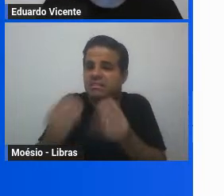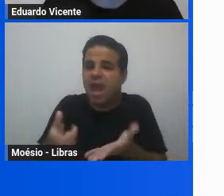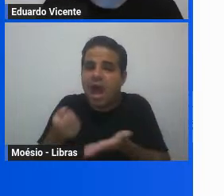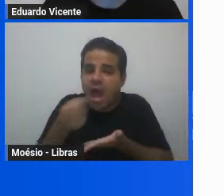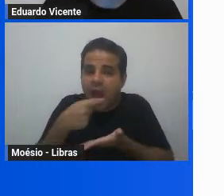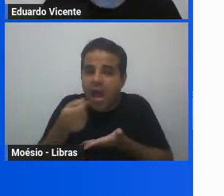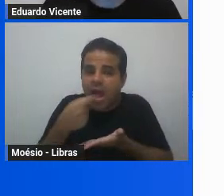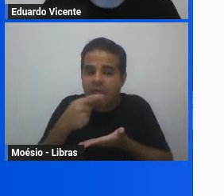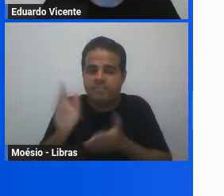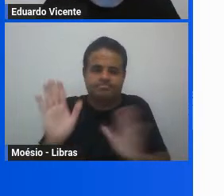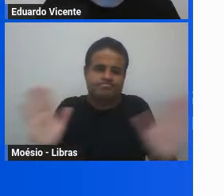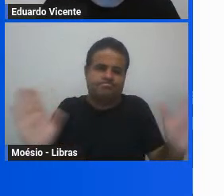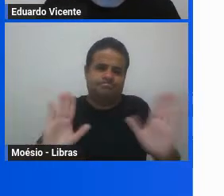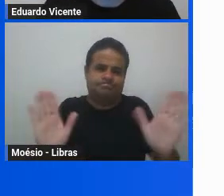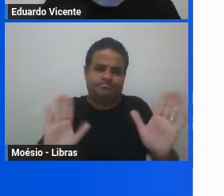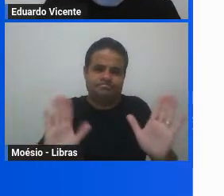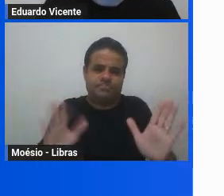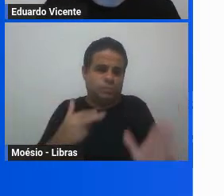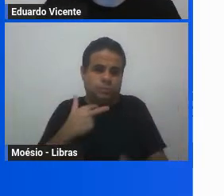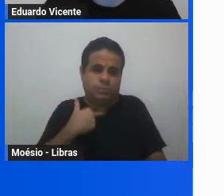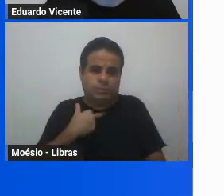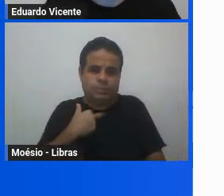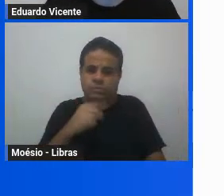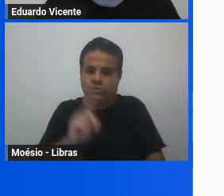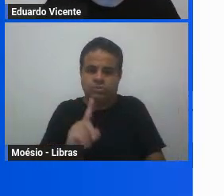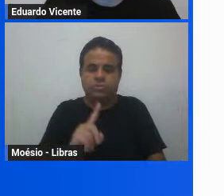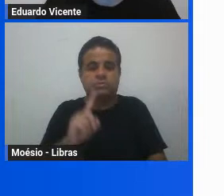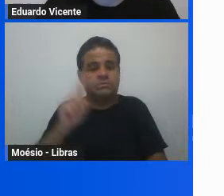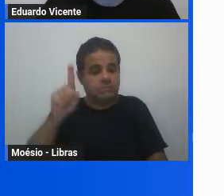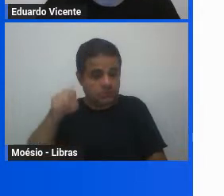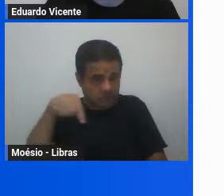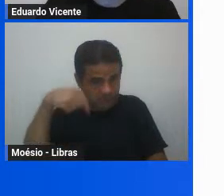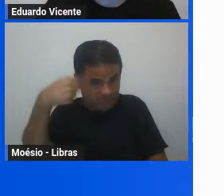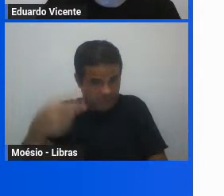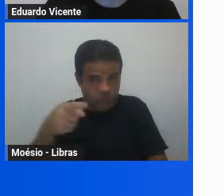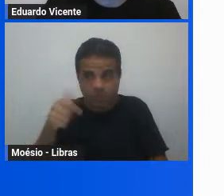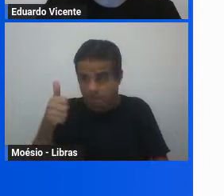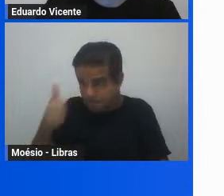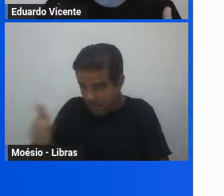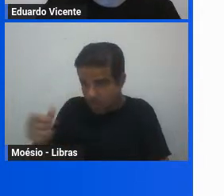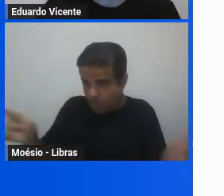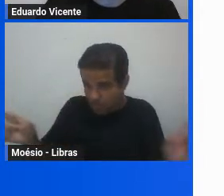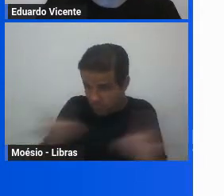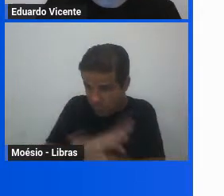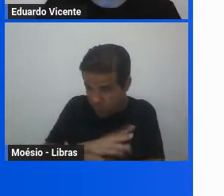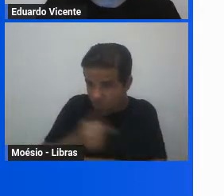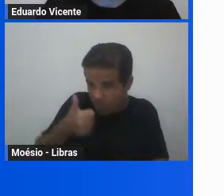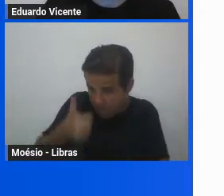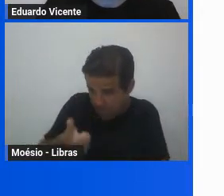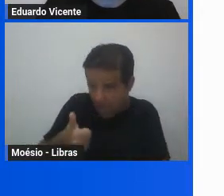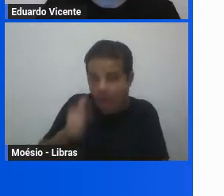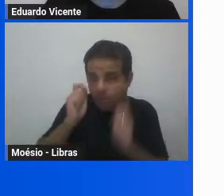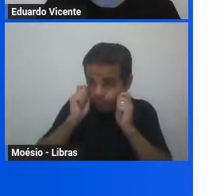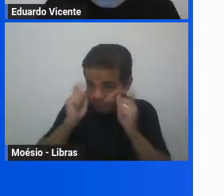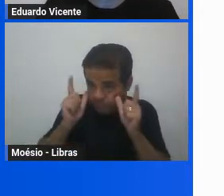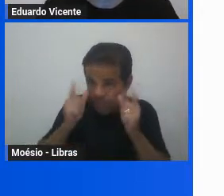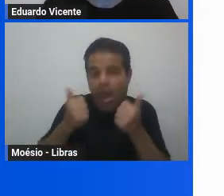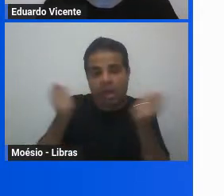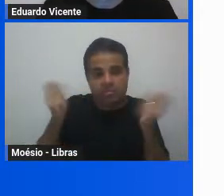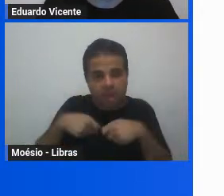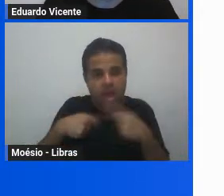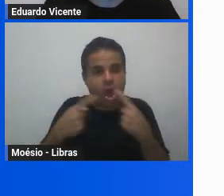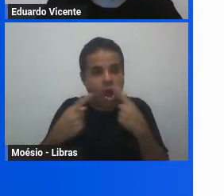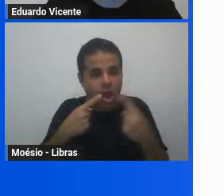ele comer, nada para beber, até que realmente ele se restabeleça e esteja em alerta, conversando. E aí sim eu posso